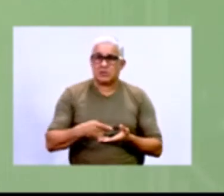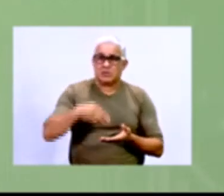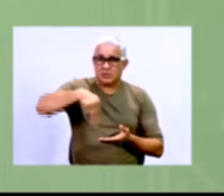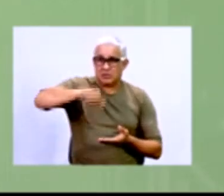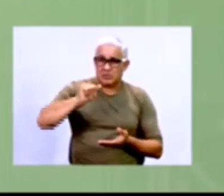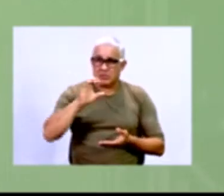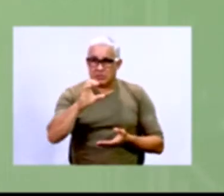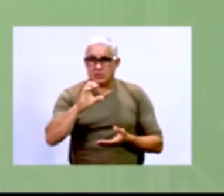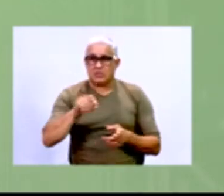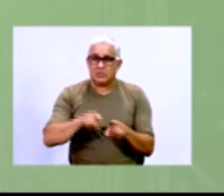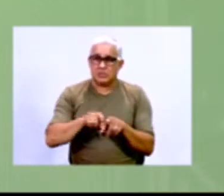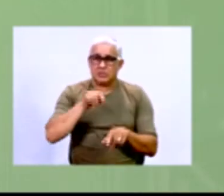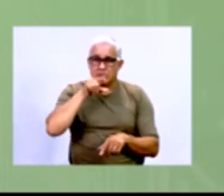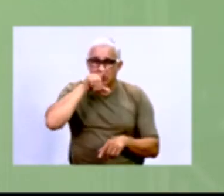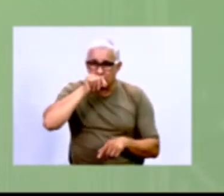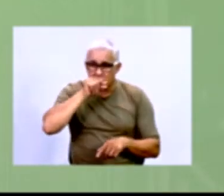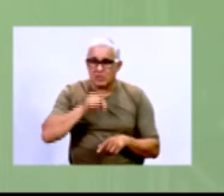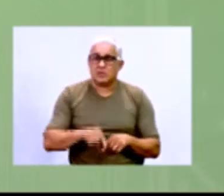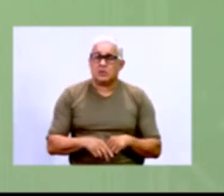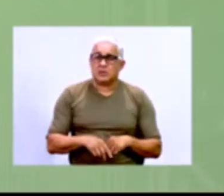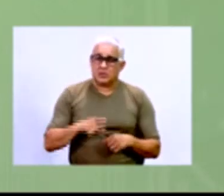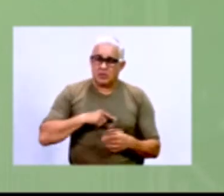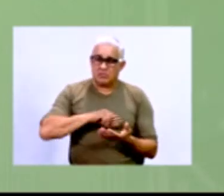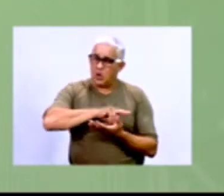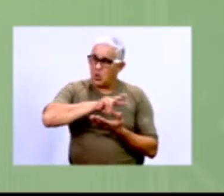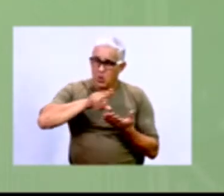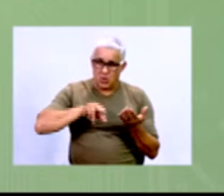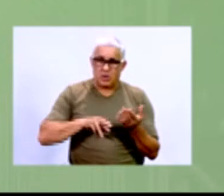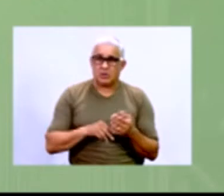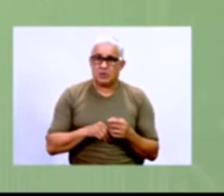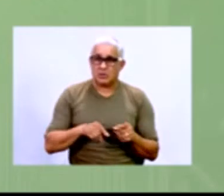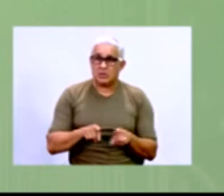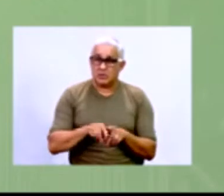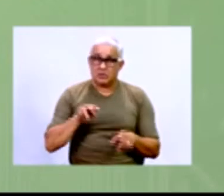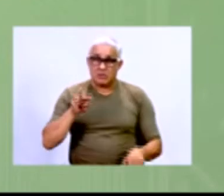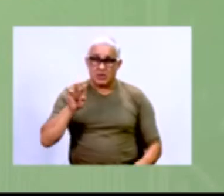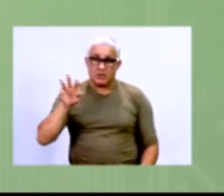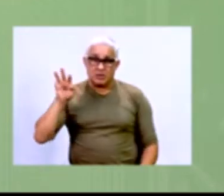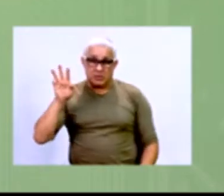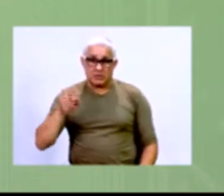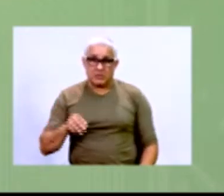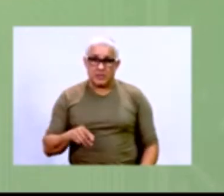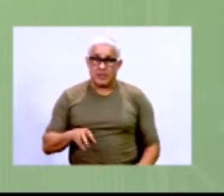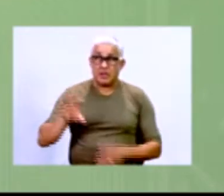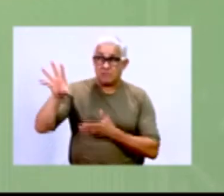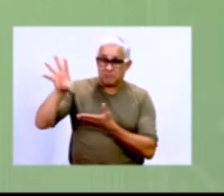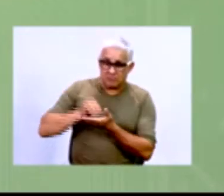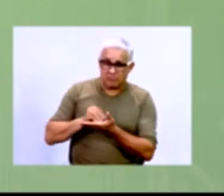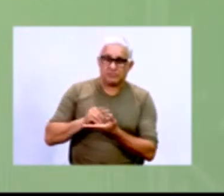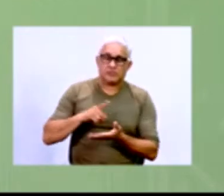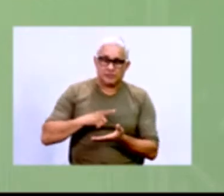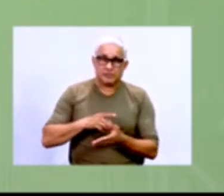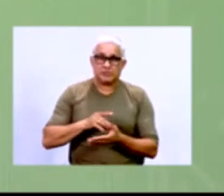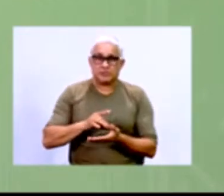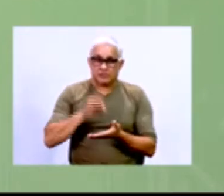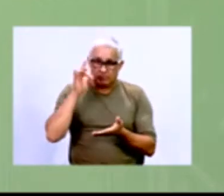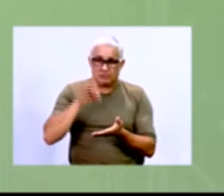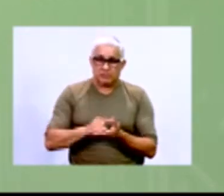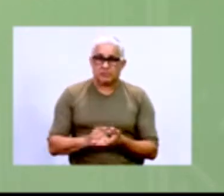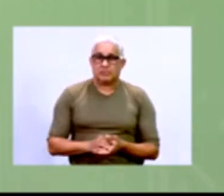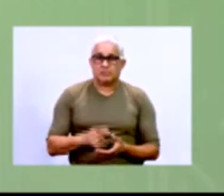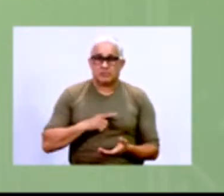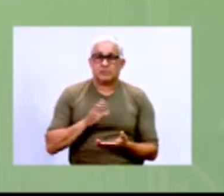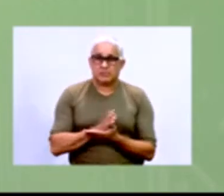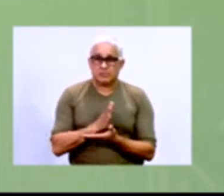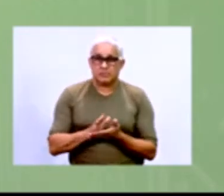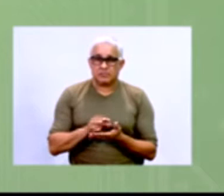as versões tem lá. Além disso, do site oficial, que é onde vocês vão baixar o aplicativo, tem